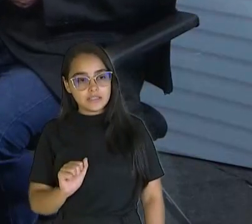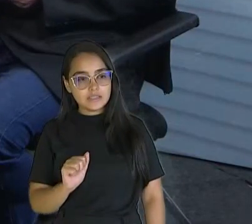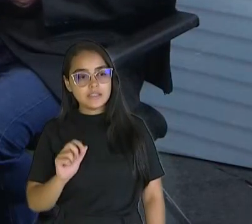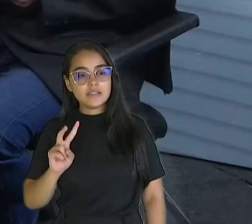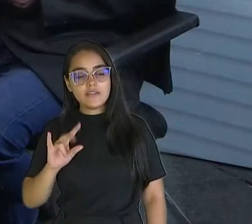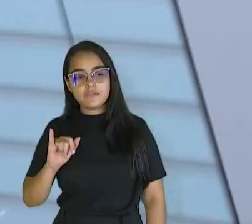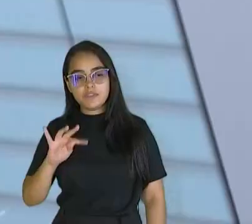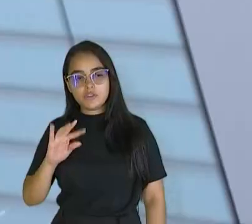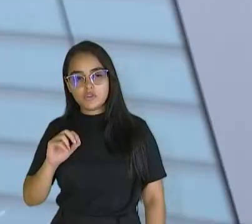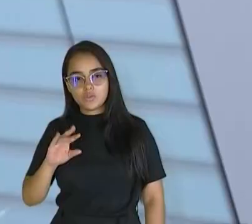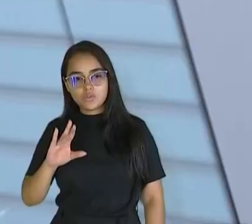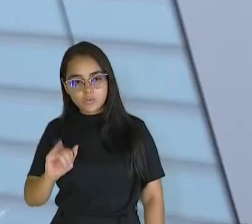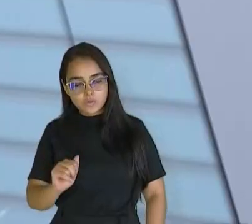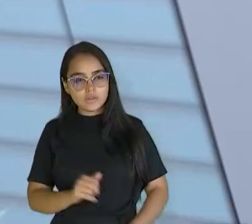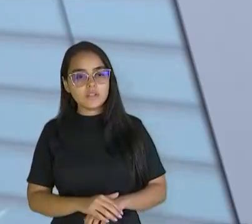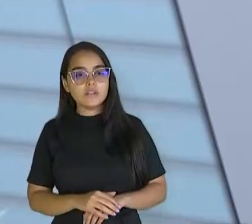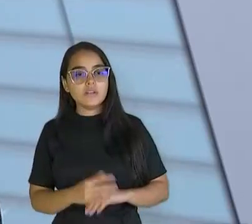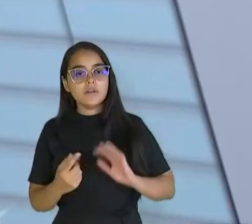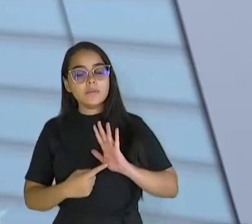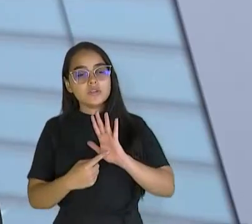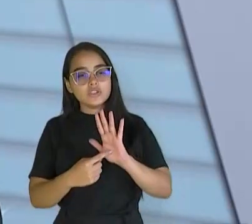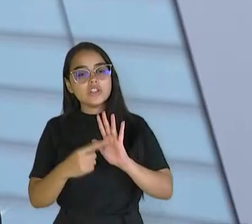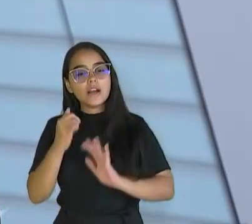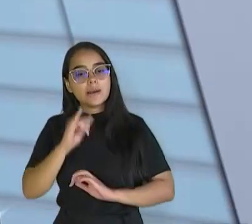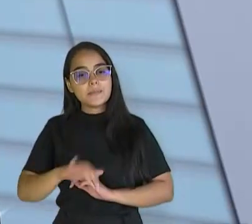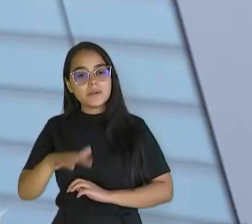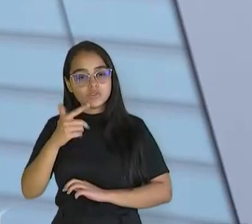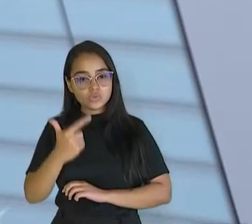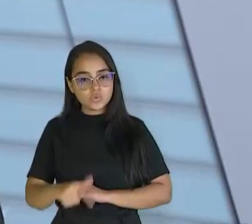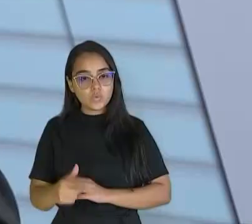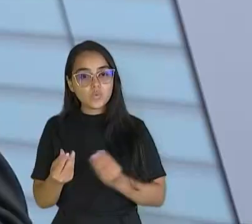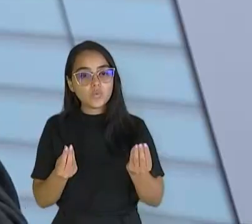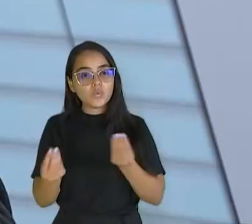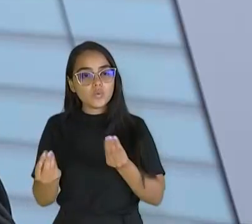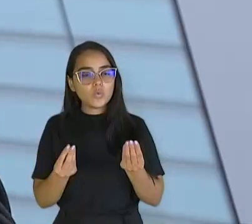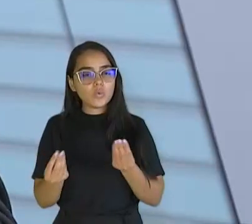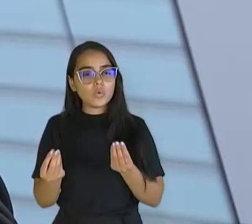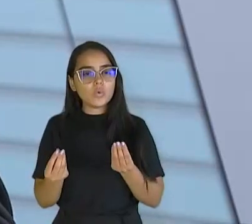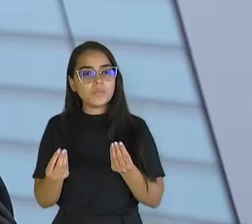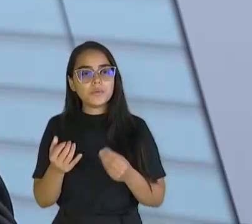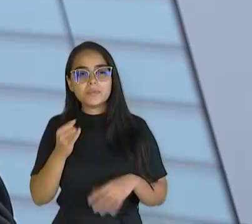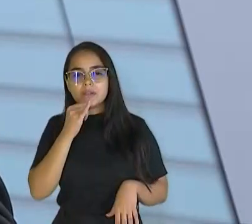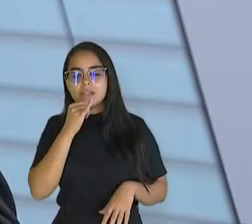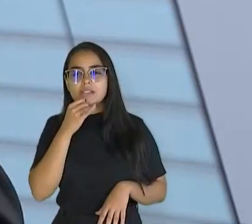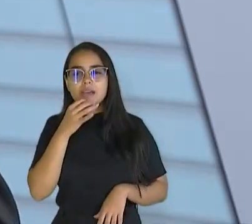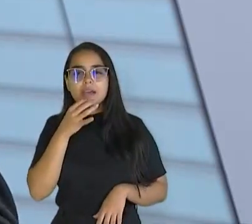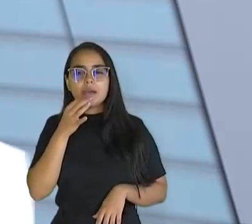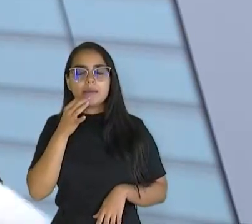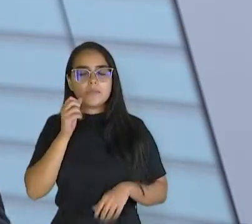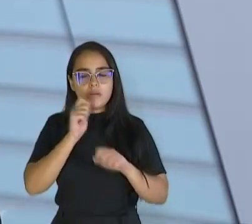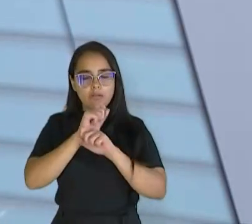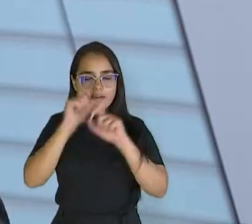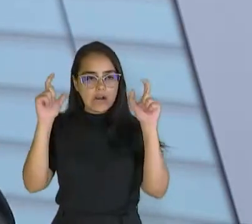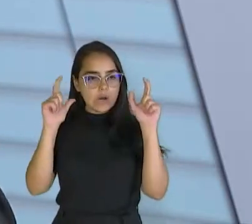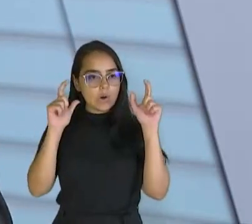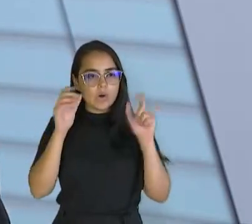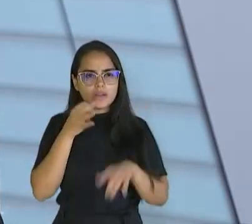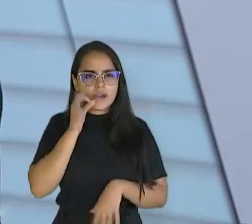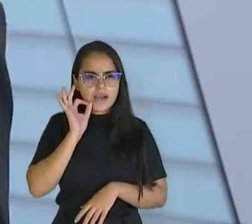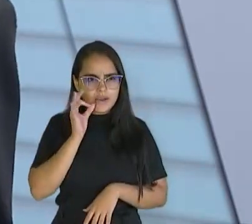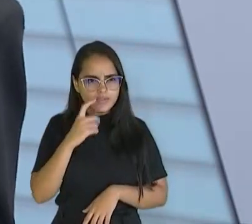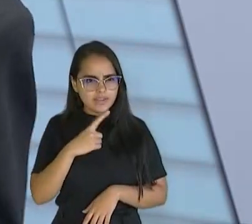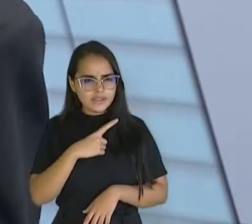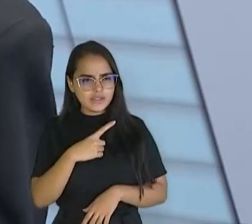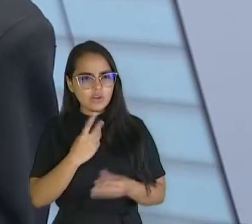Almeida. Vamos mostrar de novo as imagens, porque... Como é que é? Você acorda, aí vai tomar o café. Aí não tem café, cada um faz o seu, é isso?